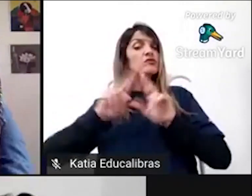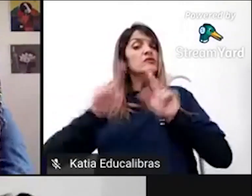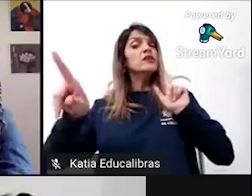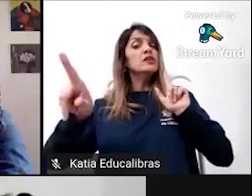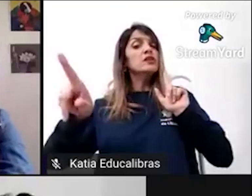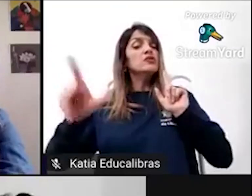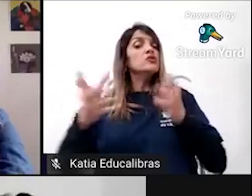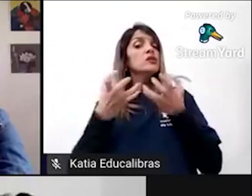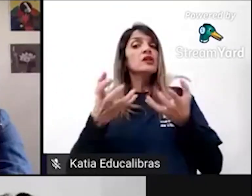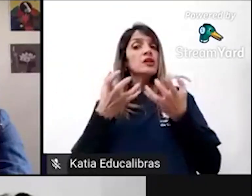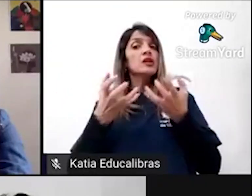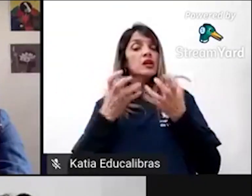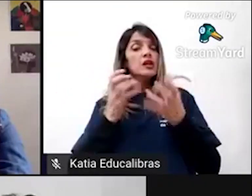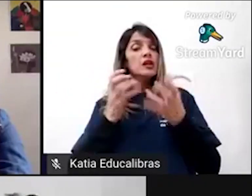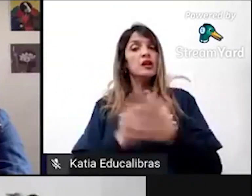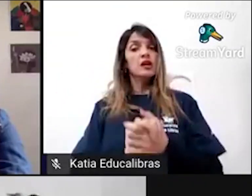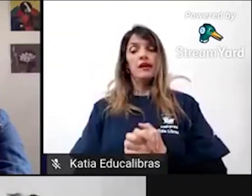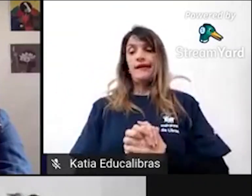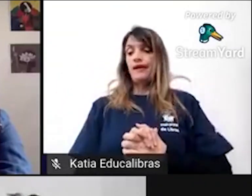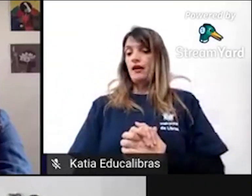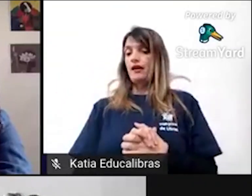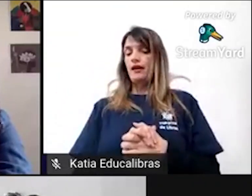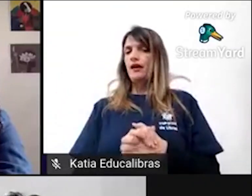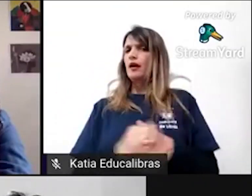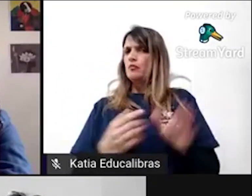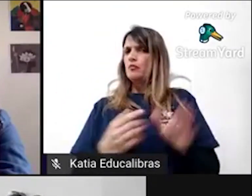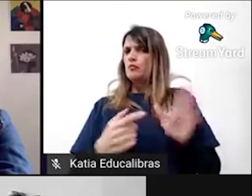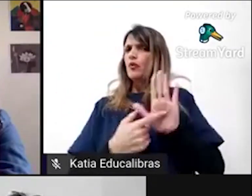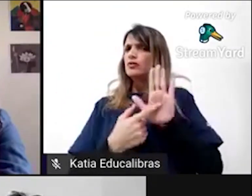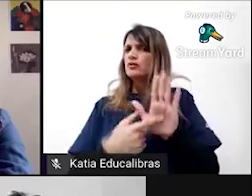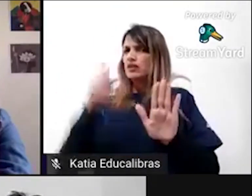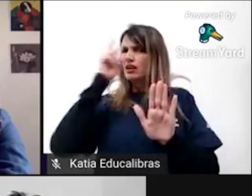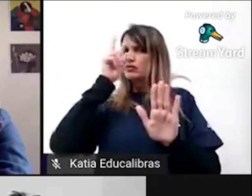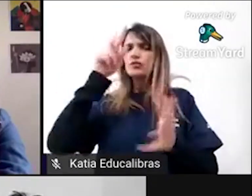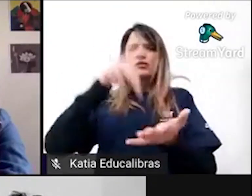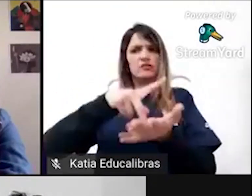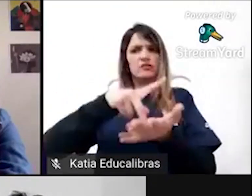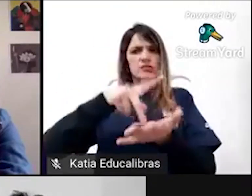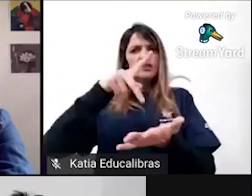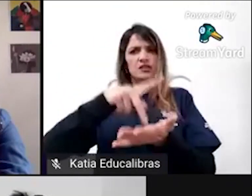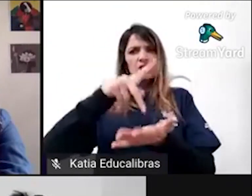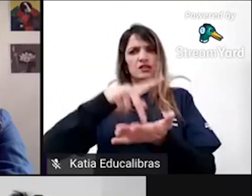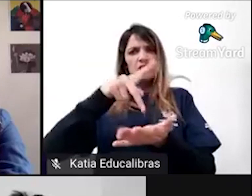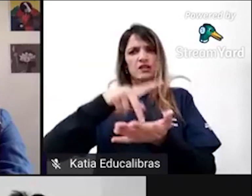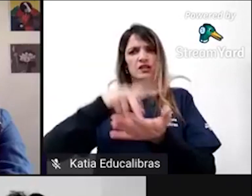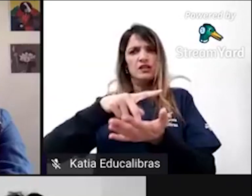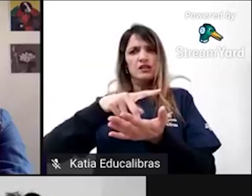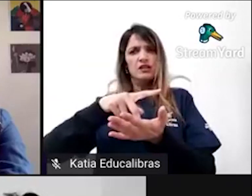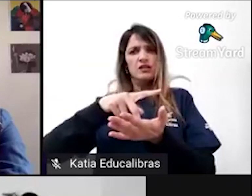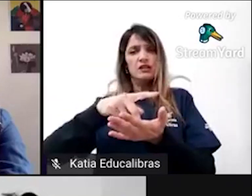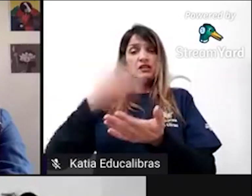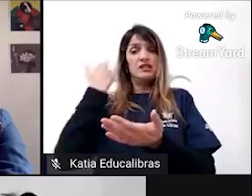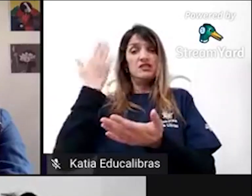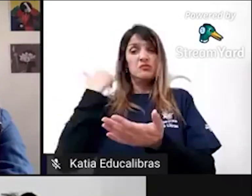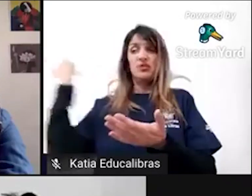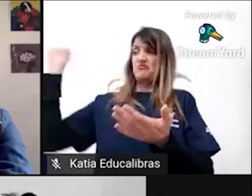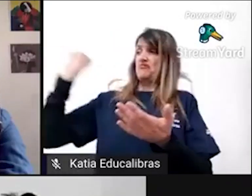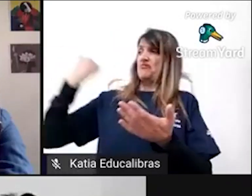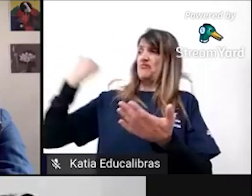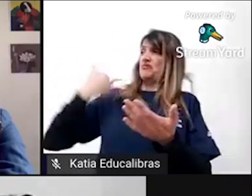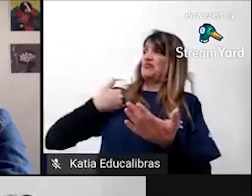pretendendo, né, criar um molho diferente para temperar essa história que nos foi contada. E é um pouco isso